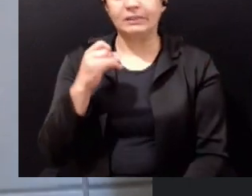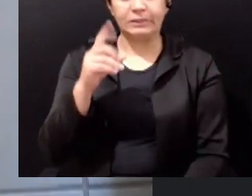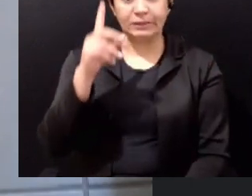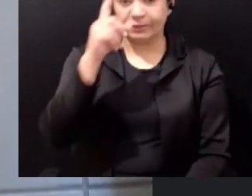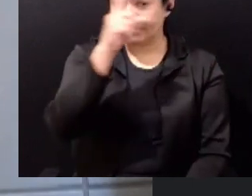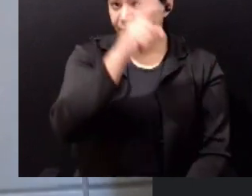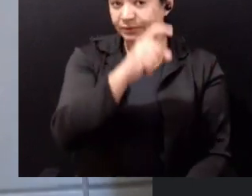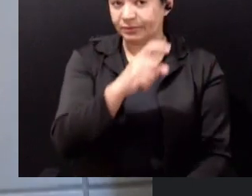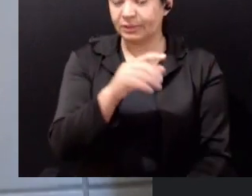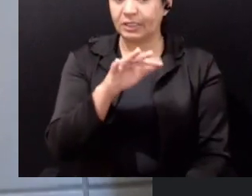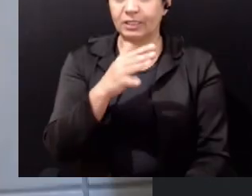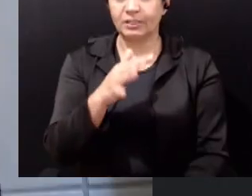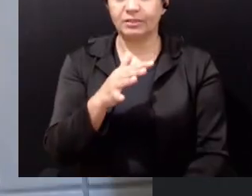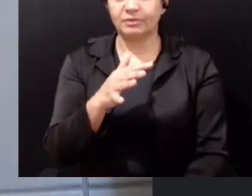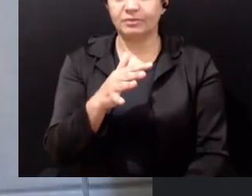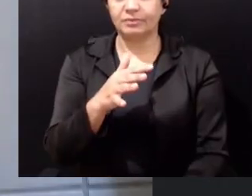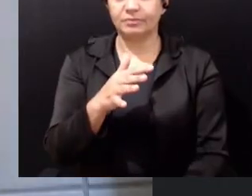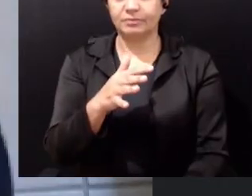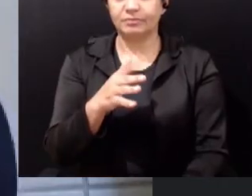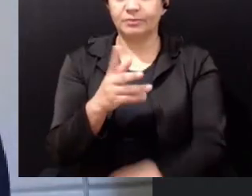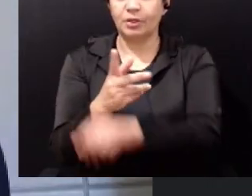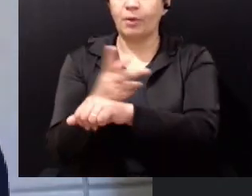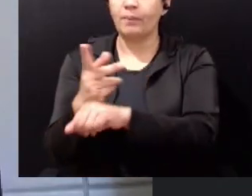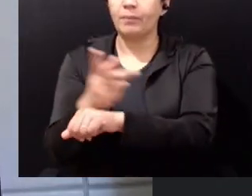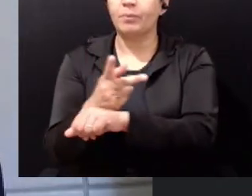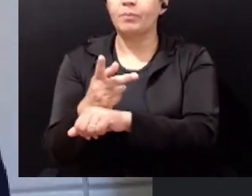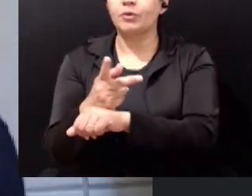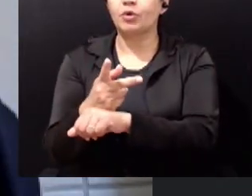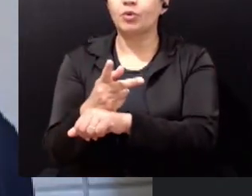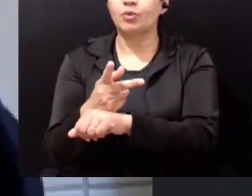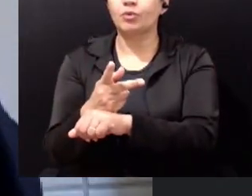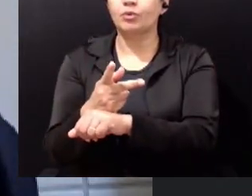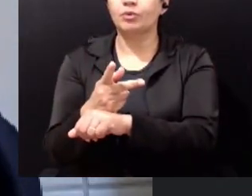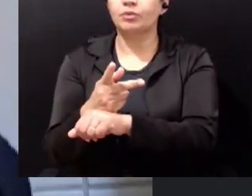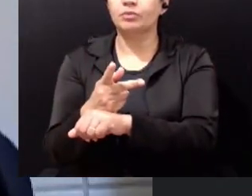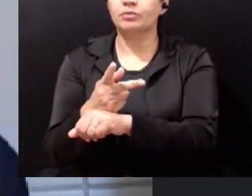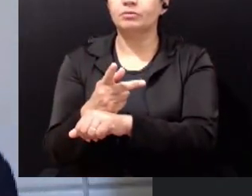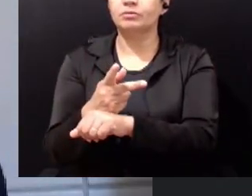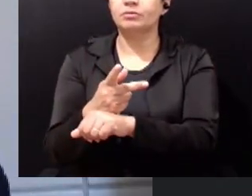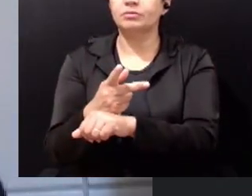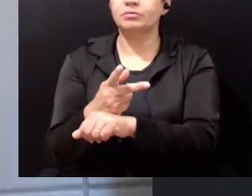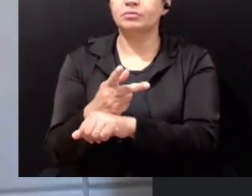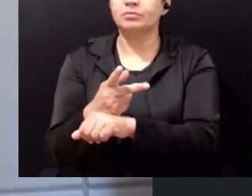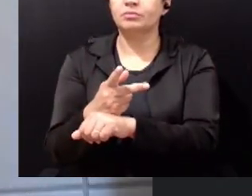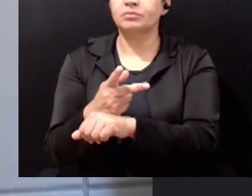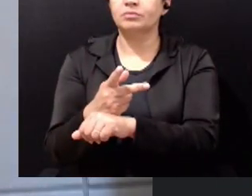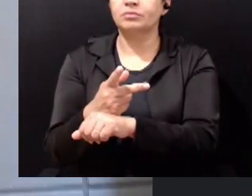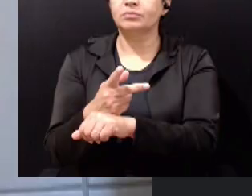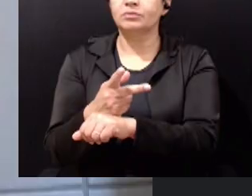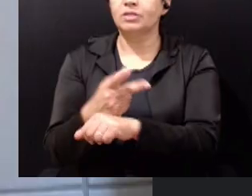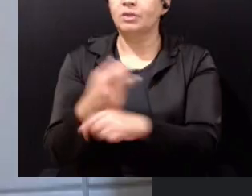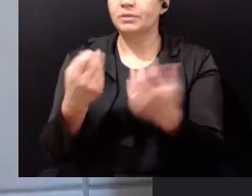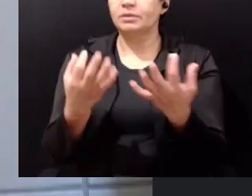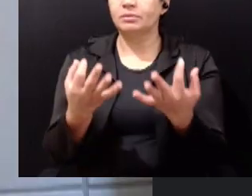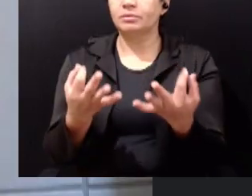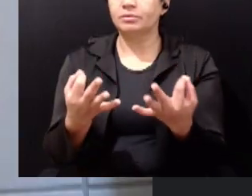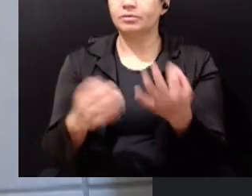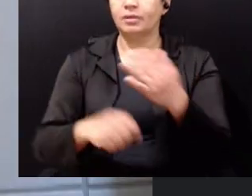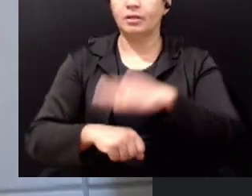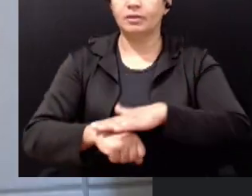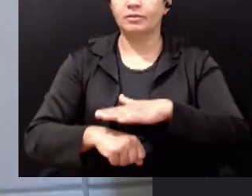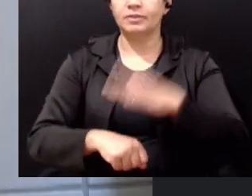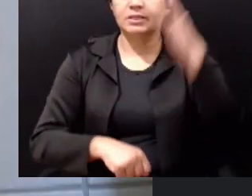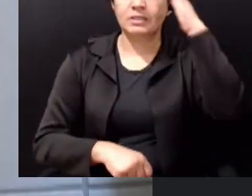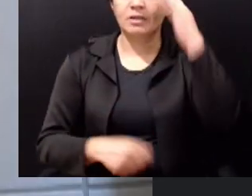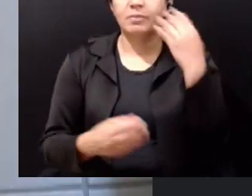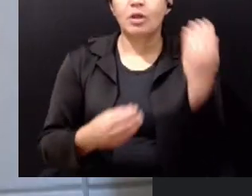às vezes procurar esses aplicativos que aí eles te conduzem ali a fazer a meditação, né? E saber que é um treino,